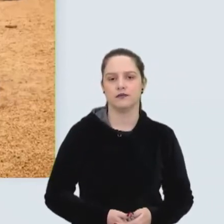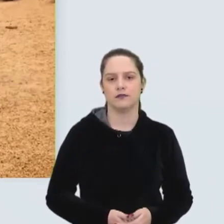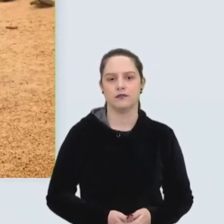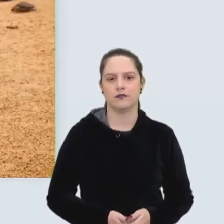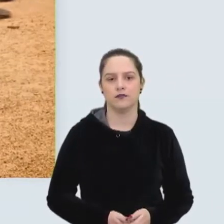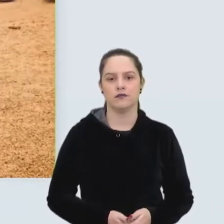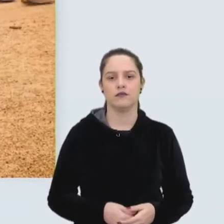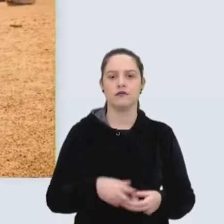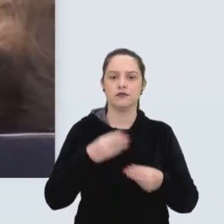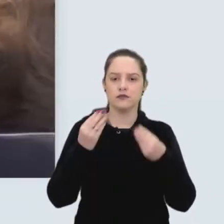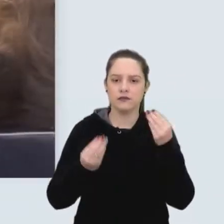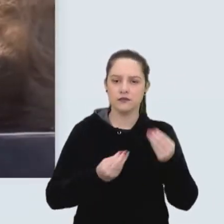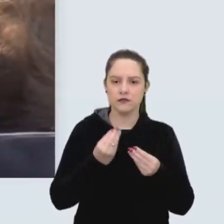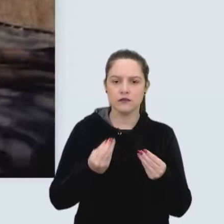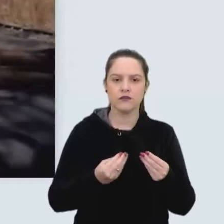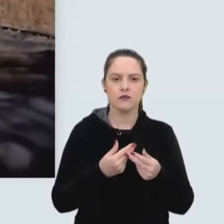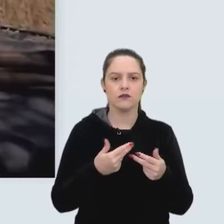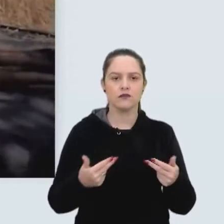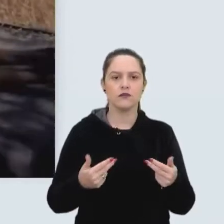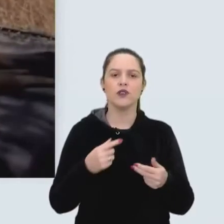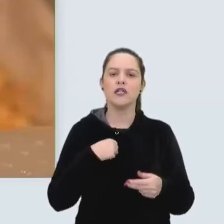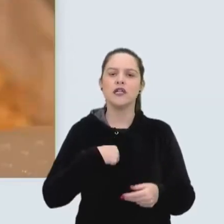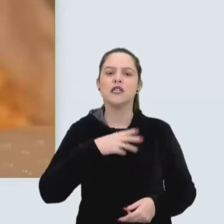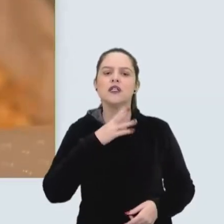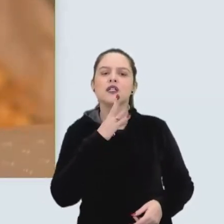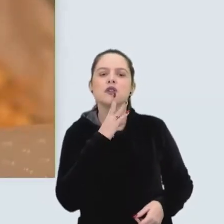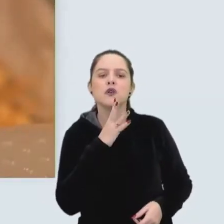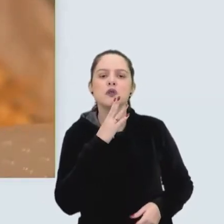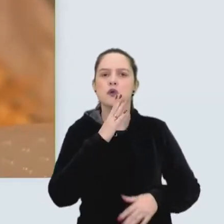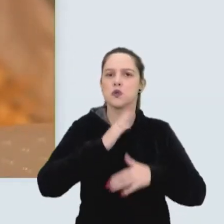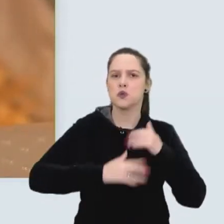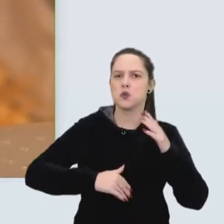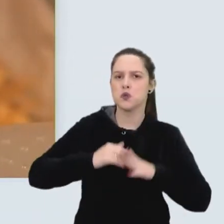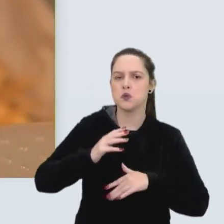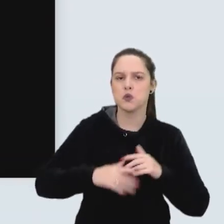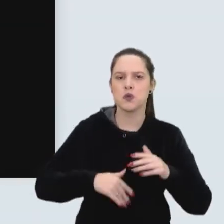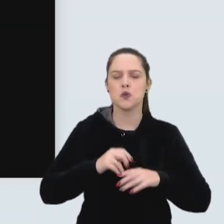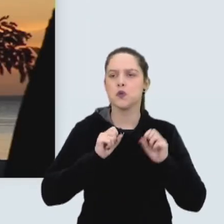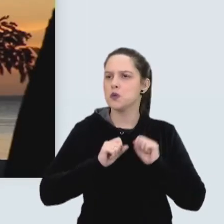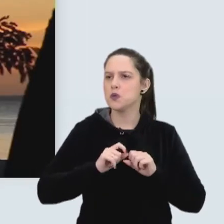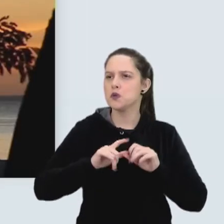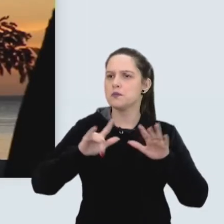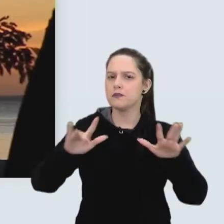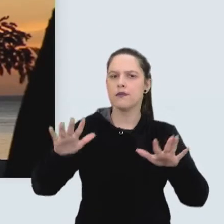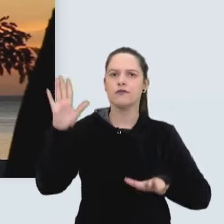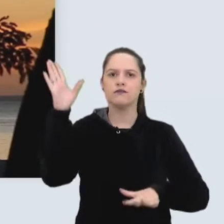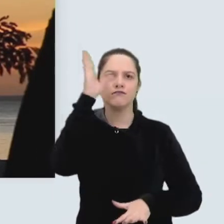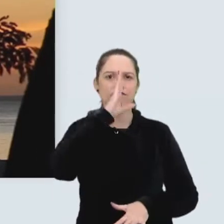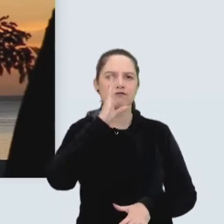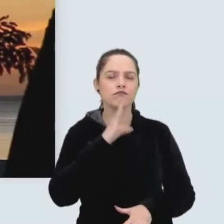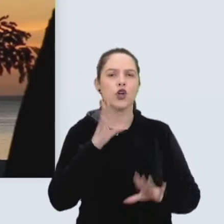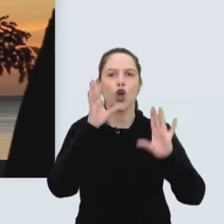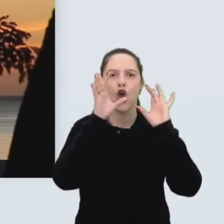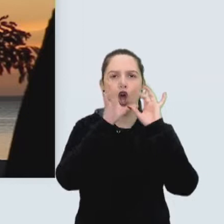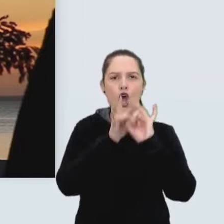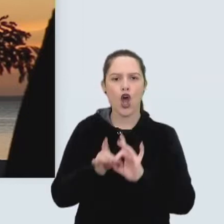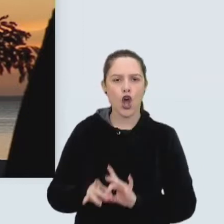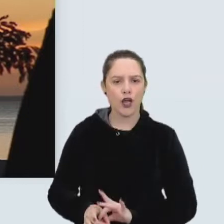Quando você tiver um tempinho, que tal conhecer uma das unidades de conservação espalhadas pelo Brasil e se conectar com a